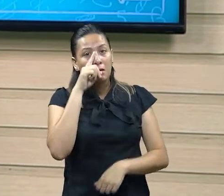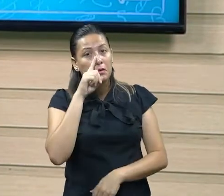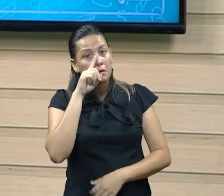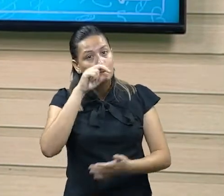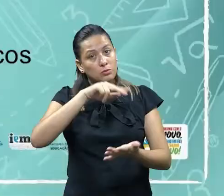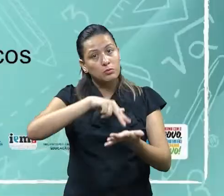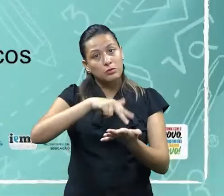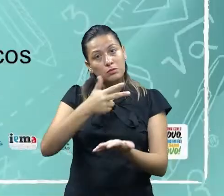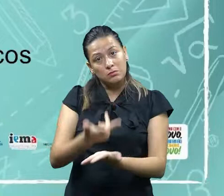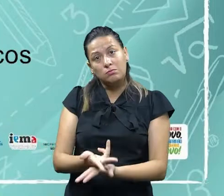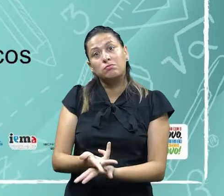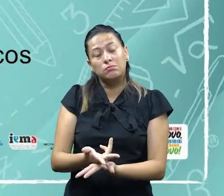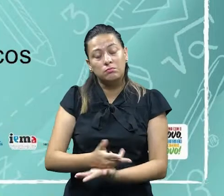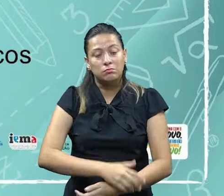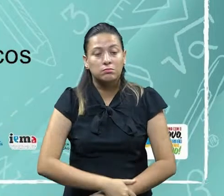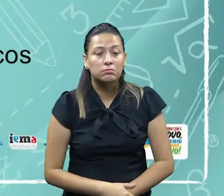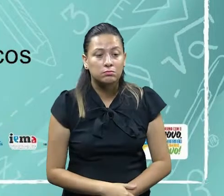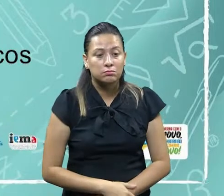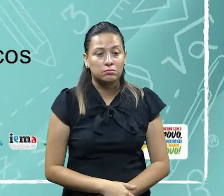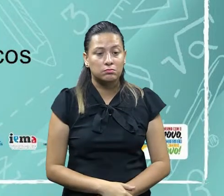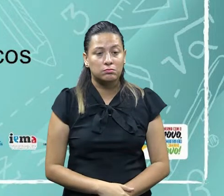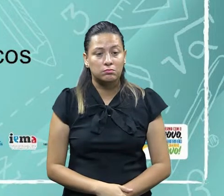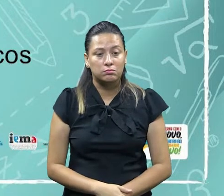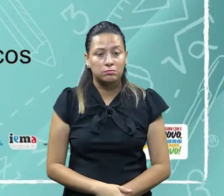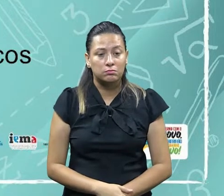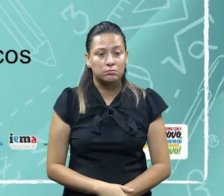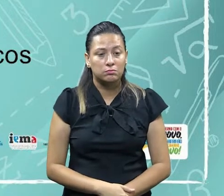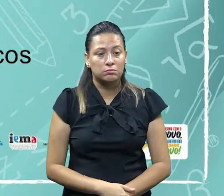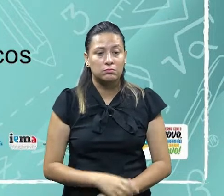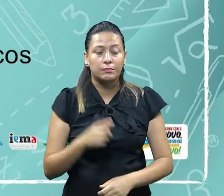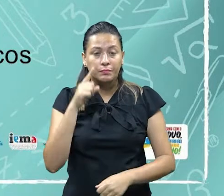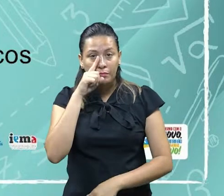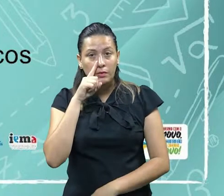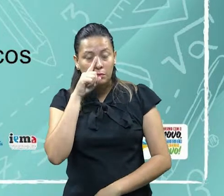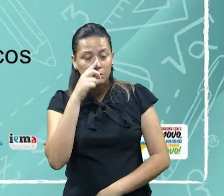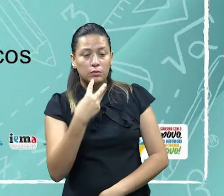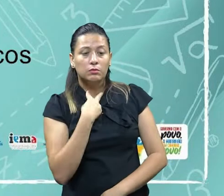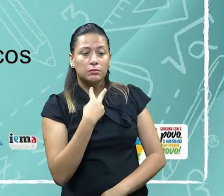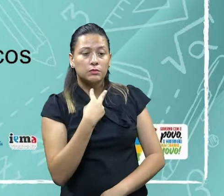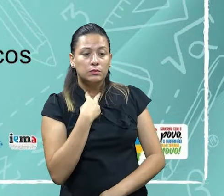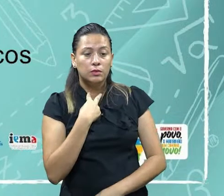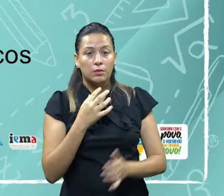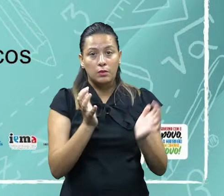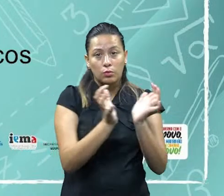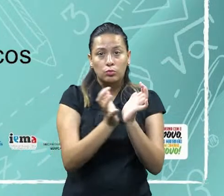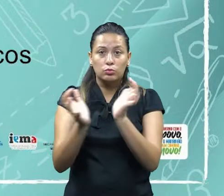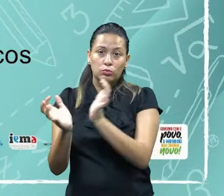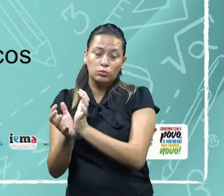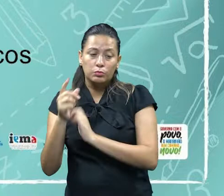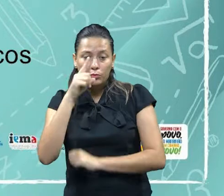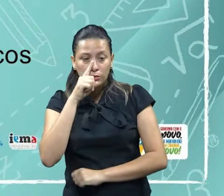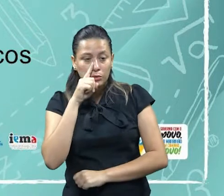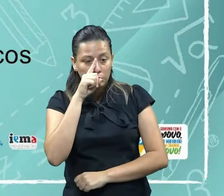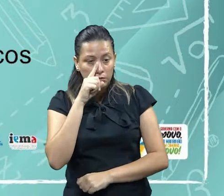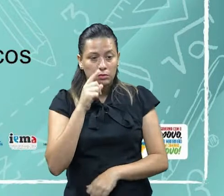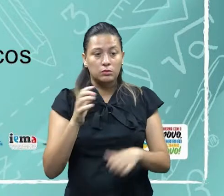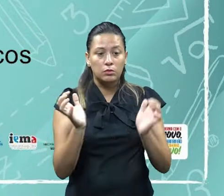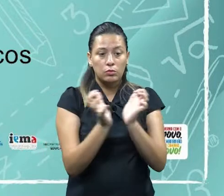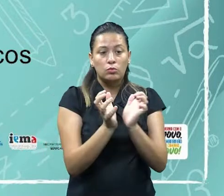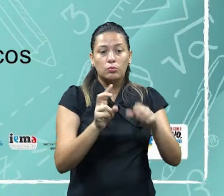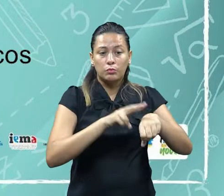queda. E os riscos ocupacionais? Aqui nós temos os grupos de risco. O grupo